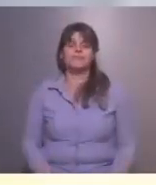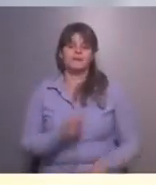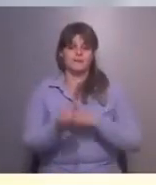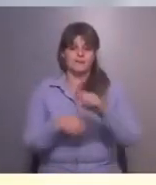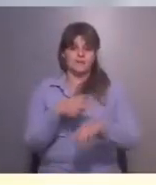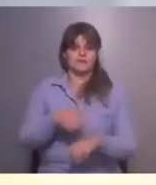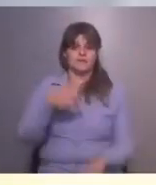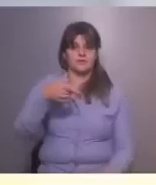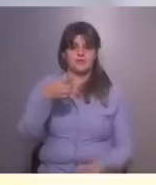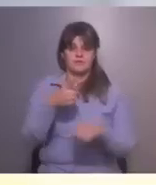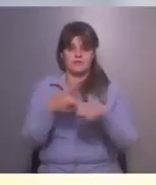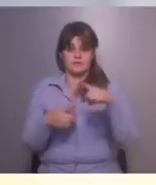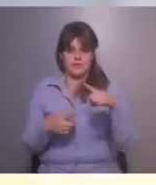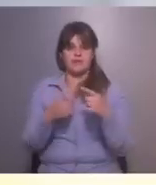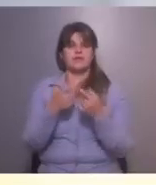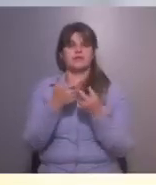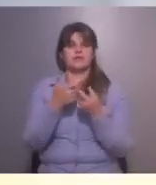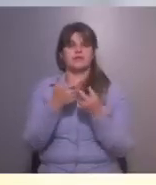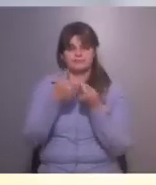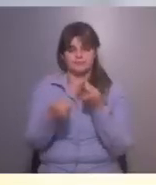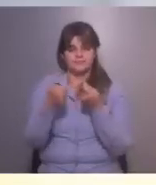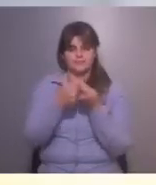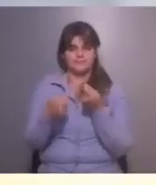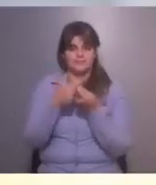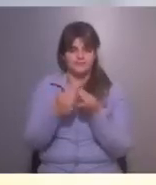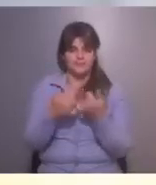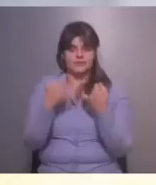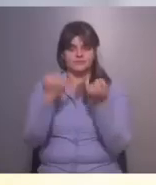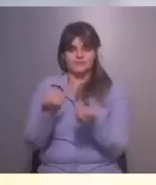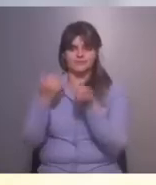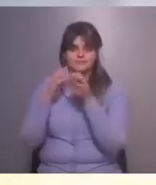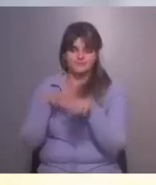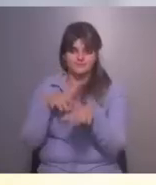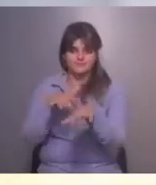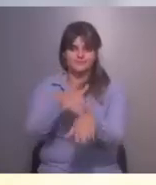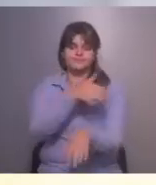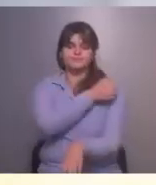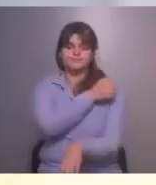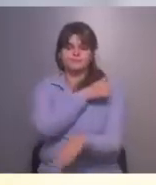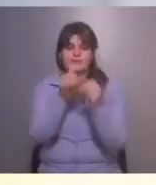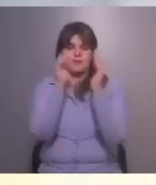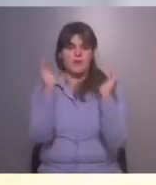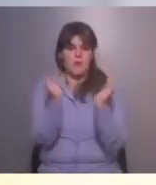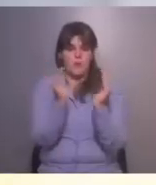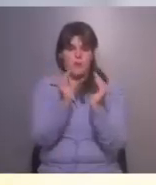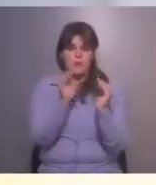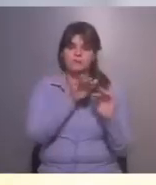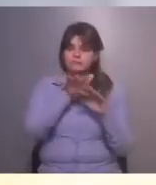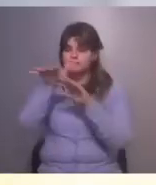30 minutos haverá rosário com procissão da Capelinha das Aparições aos